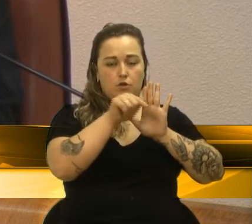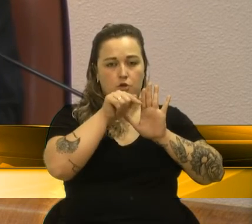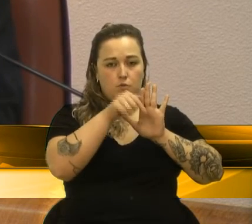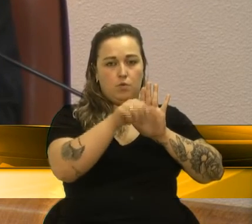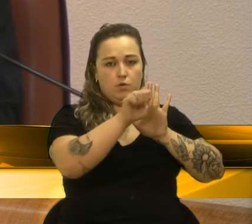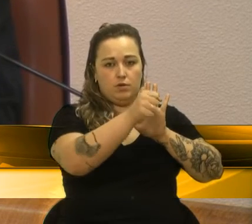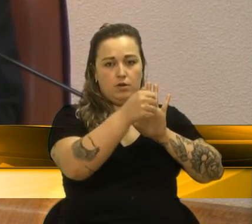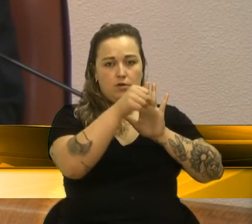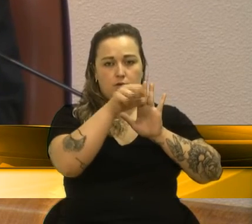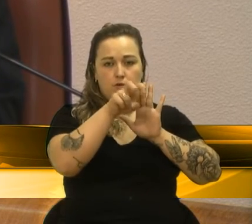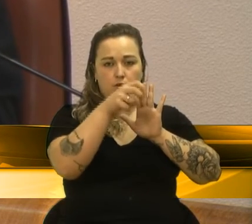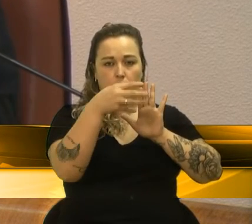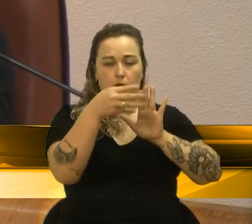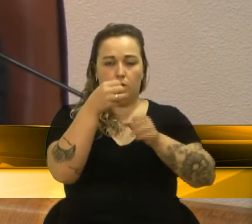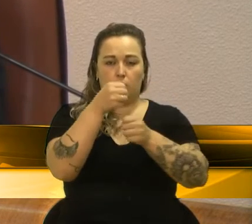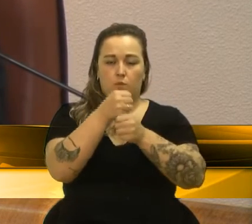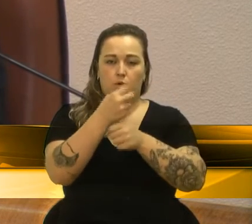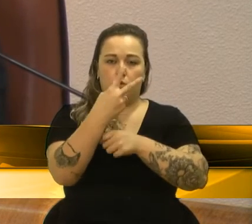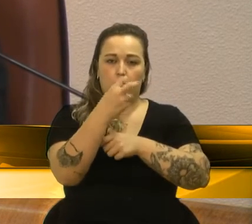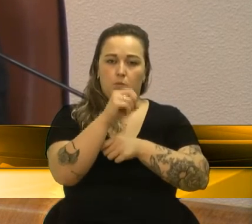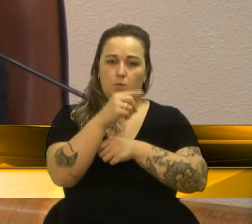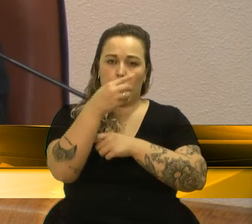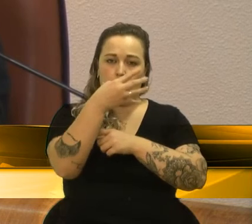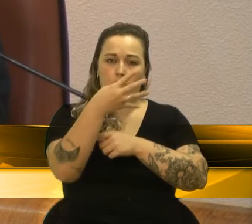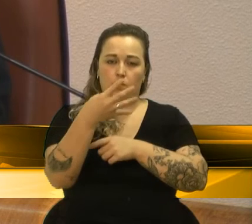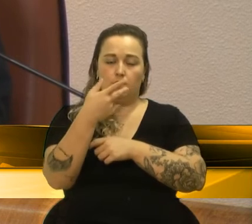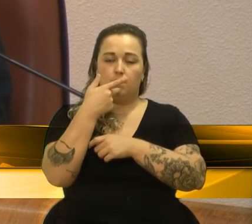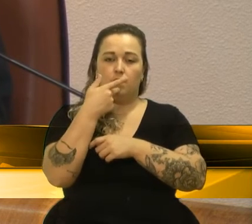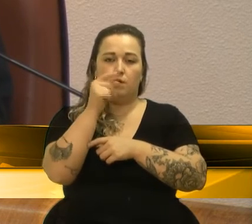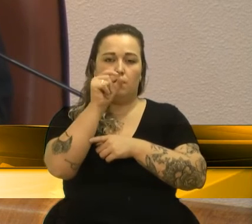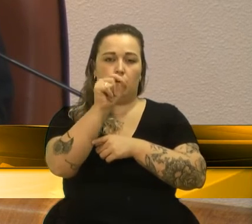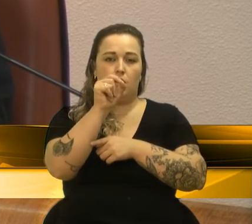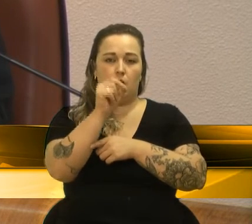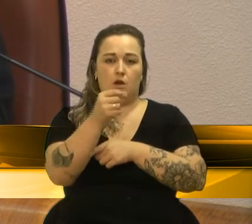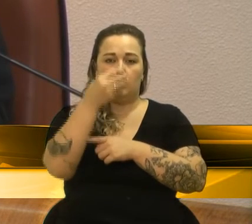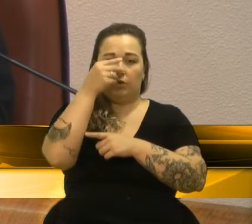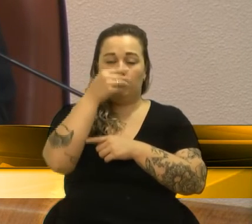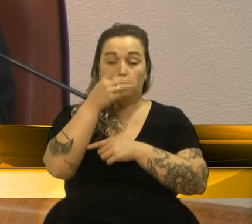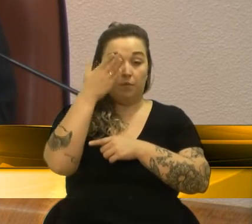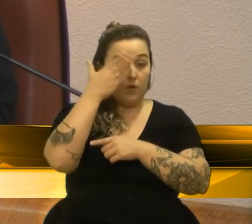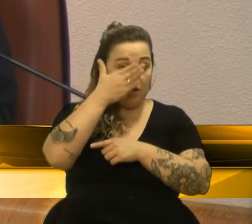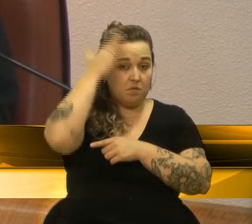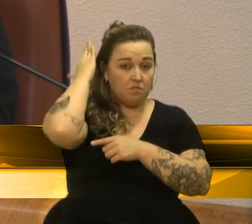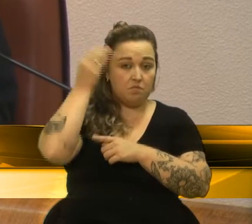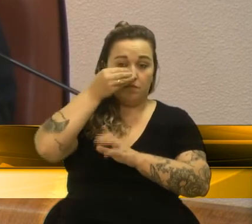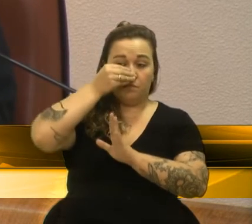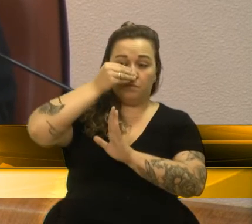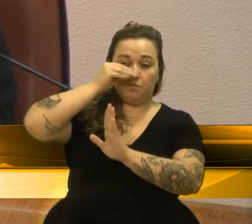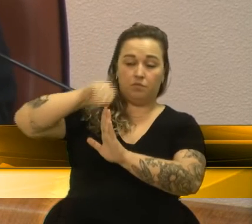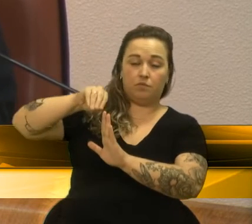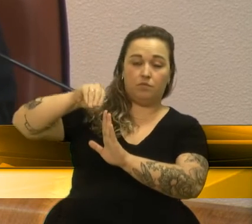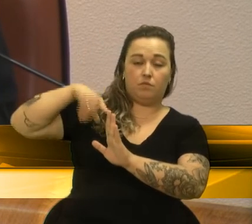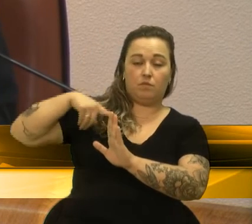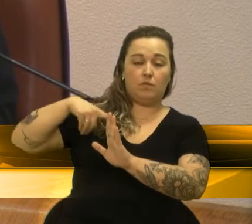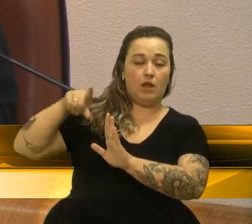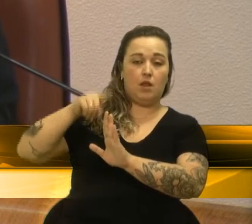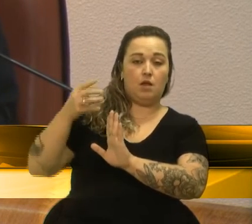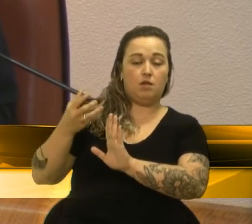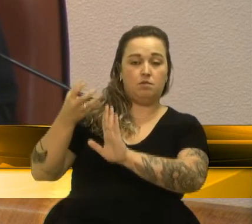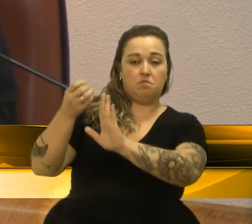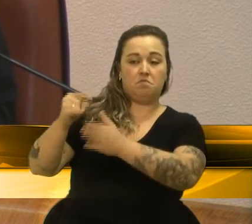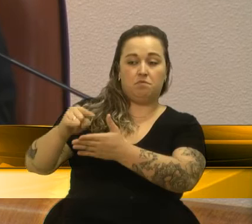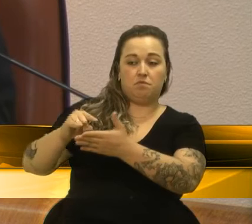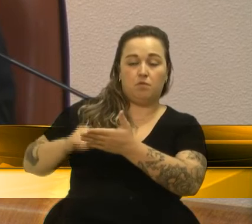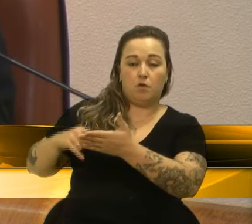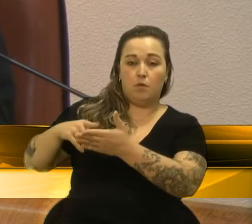7.854 de 2014 e refere que o denunciado ignorou o CMS quando, no mês de outubro de 2019,